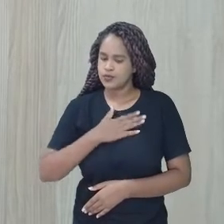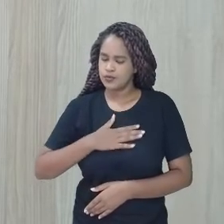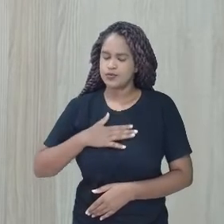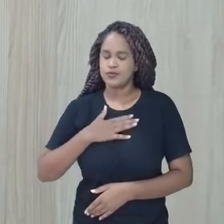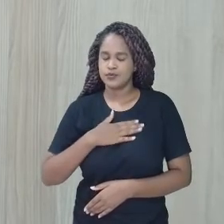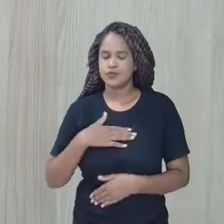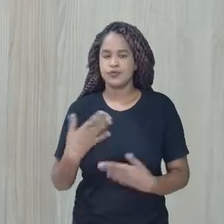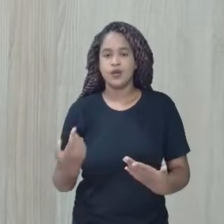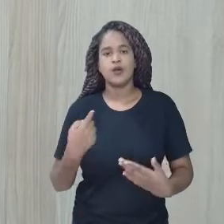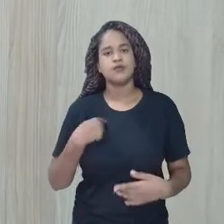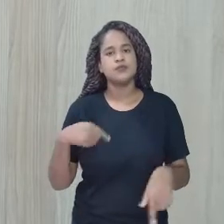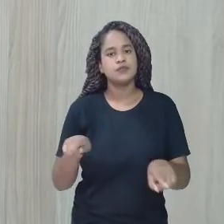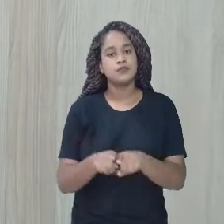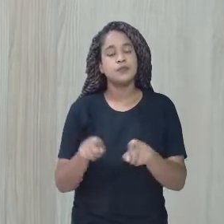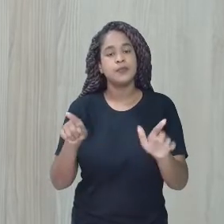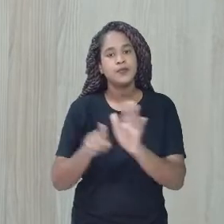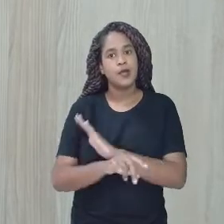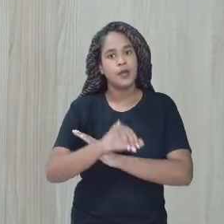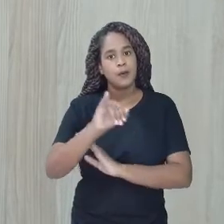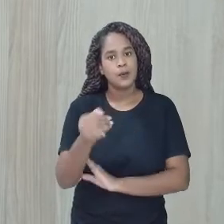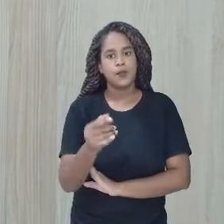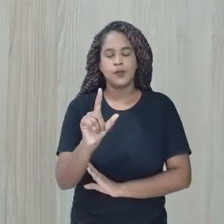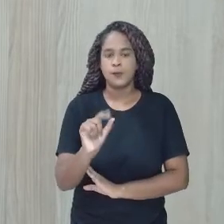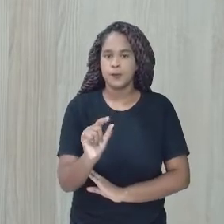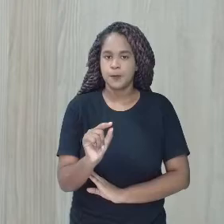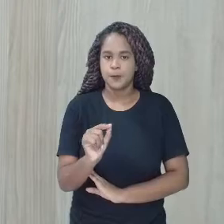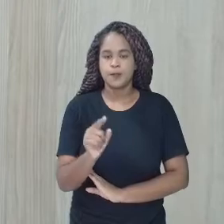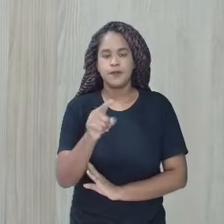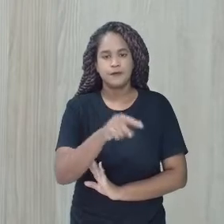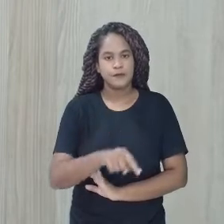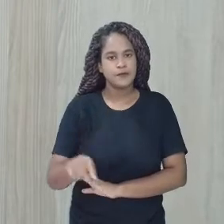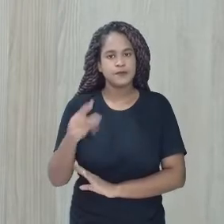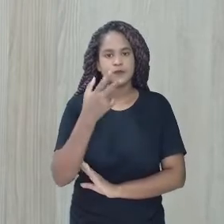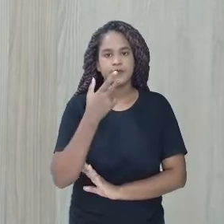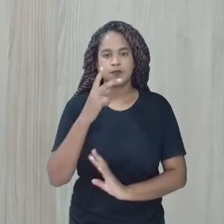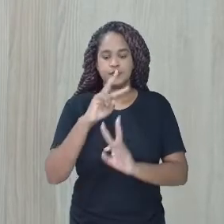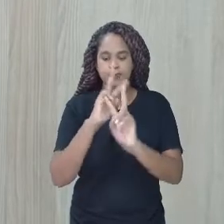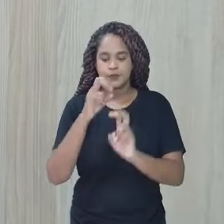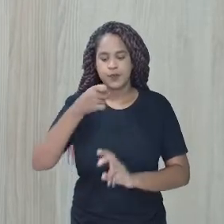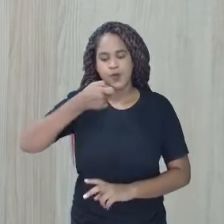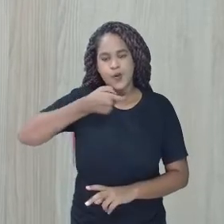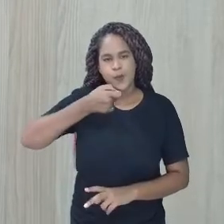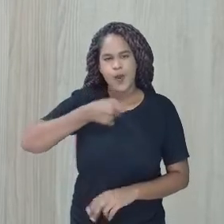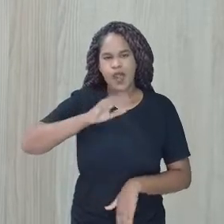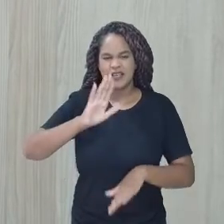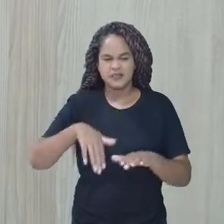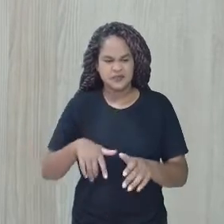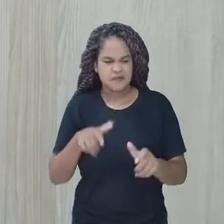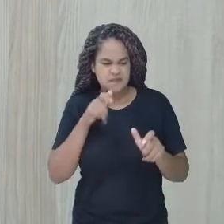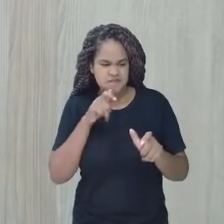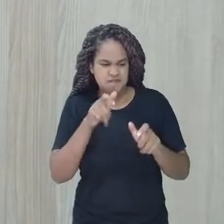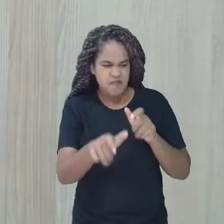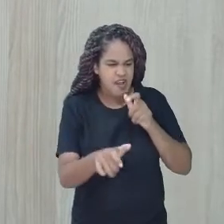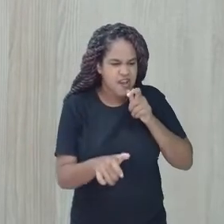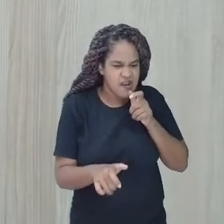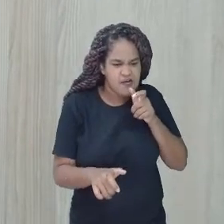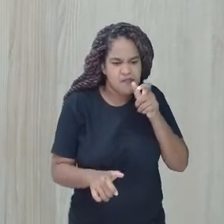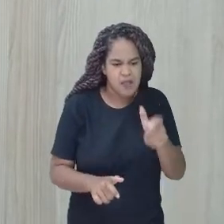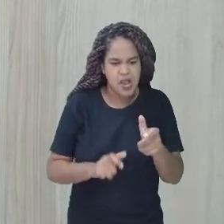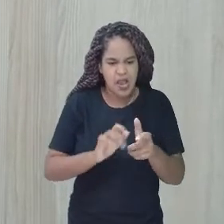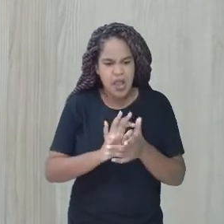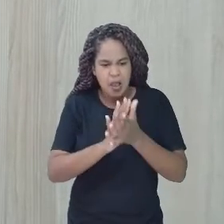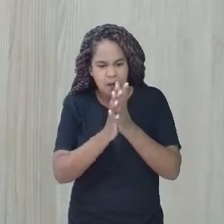né? E eu também perguntei, aproveitando, né, que você estava falando sobre esse humor que ofende, que acaba